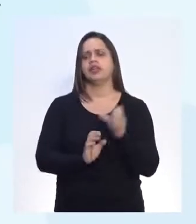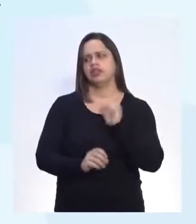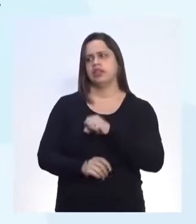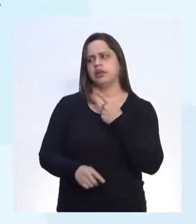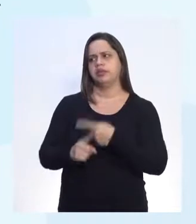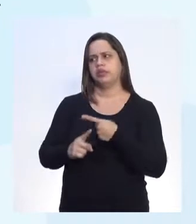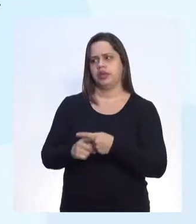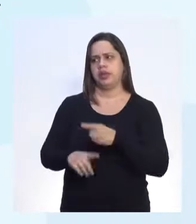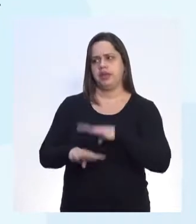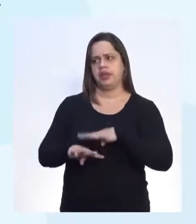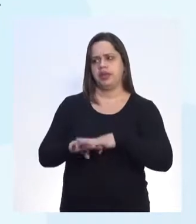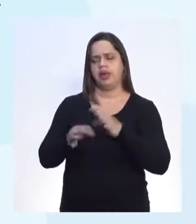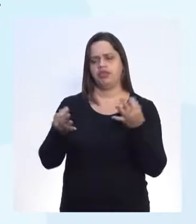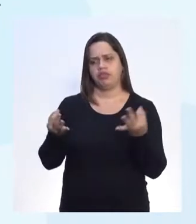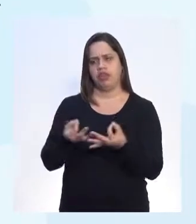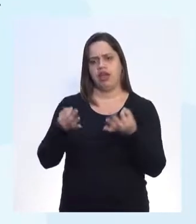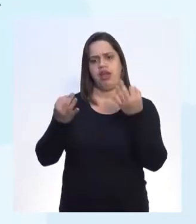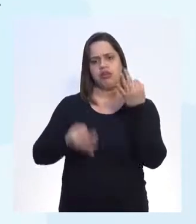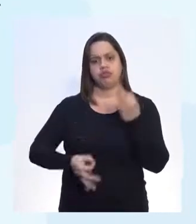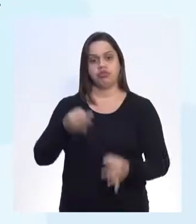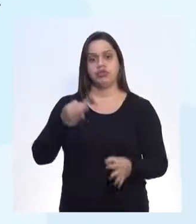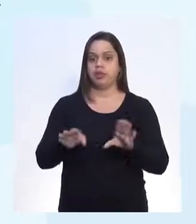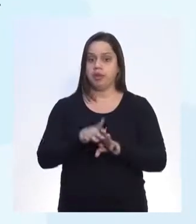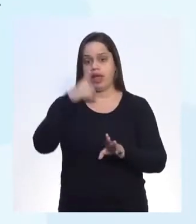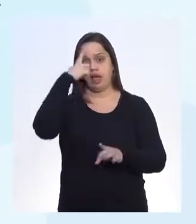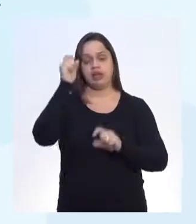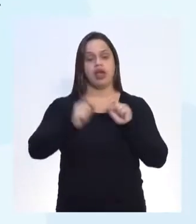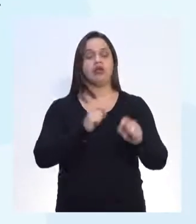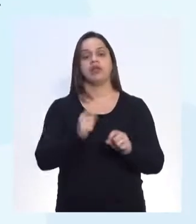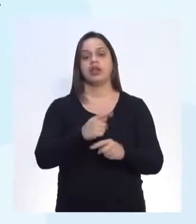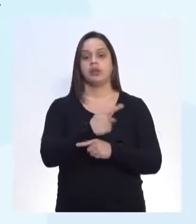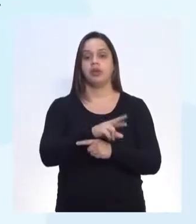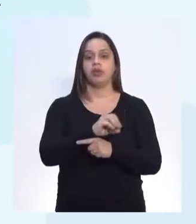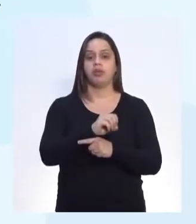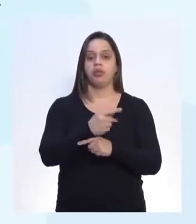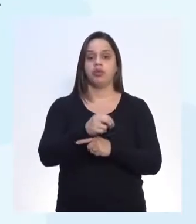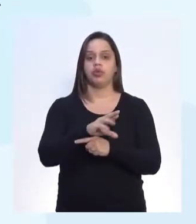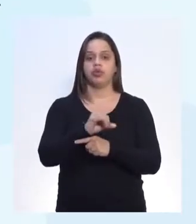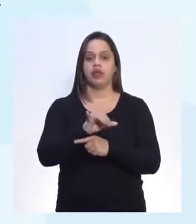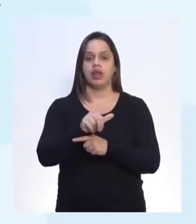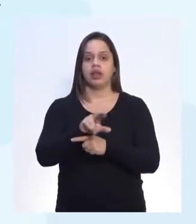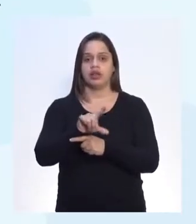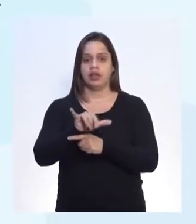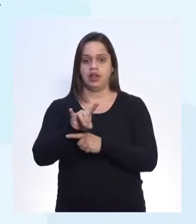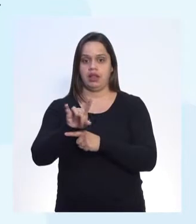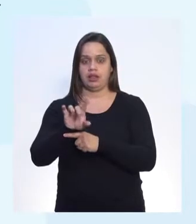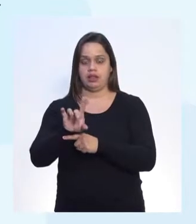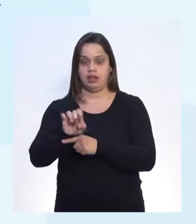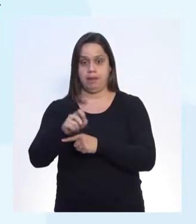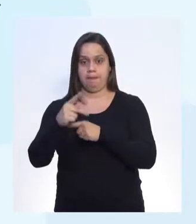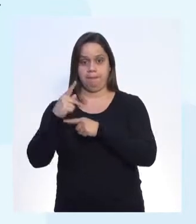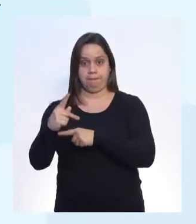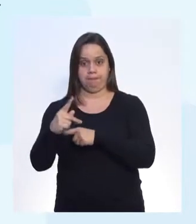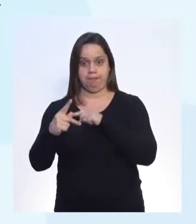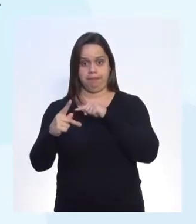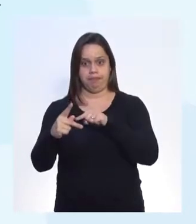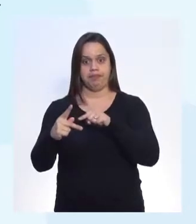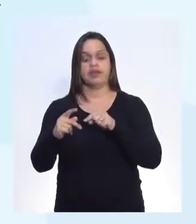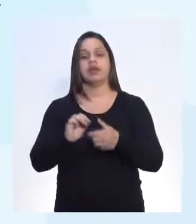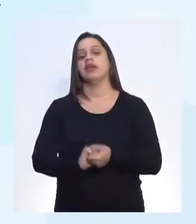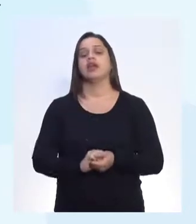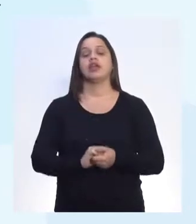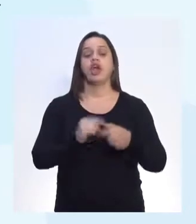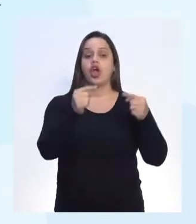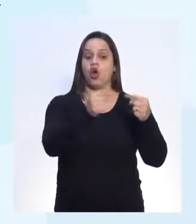Matemática trabalha muito com essa questão, a ideia da proporcionalidade, não é isso? Tá? De acordo com a área que cada